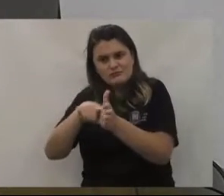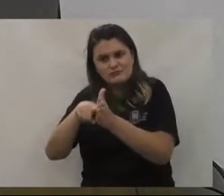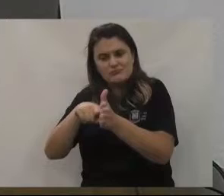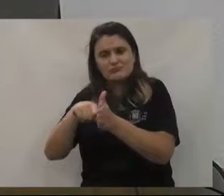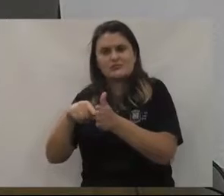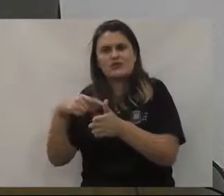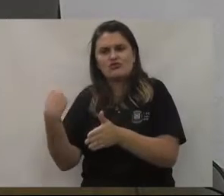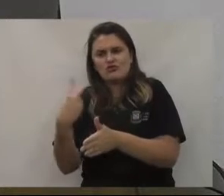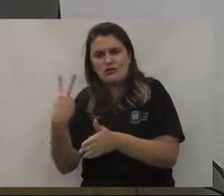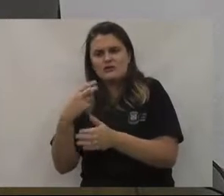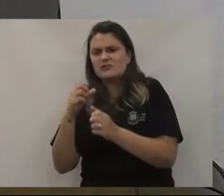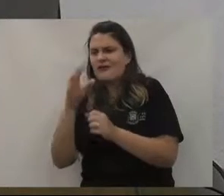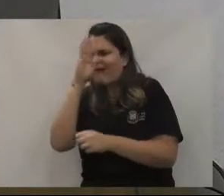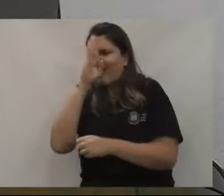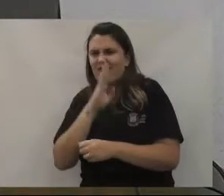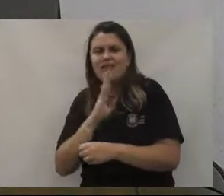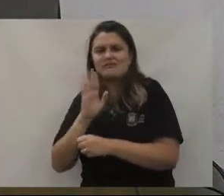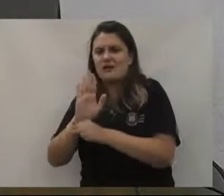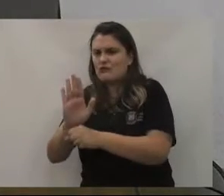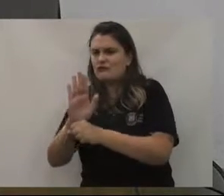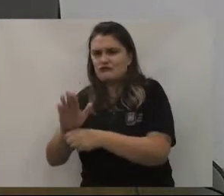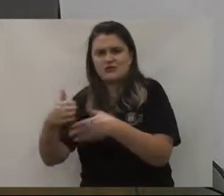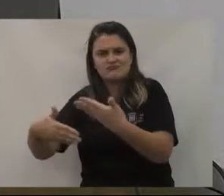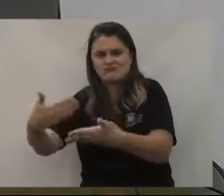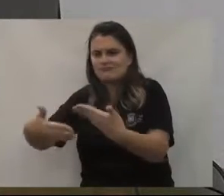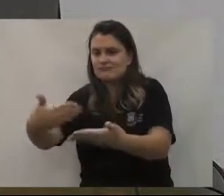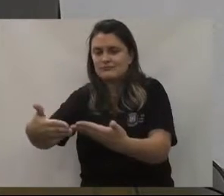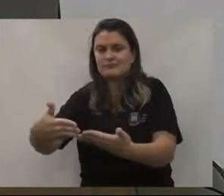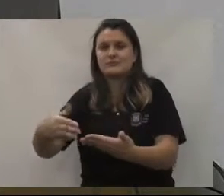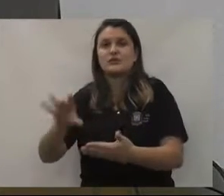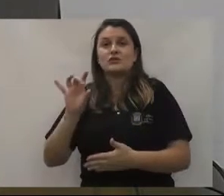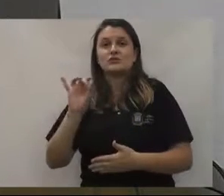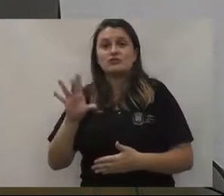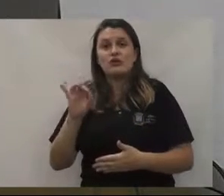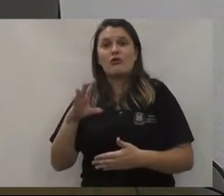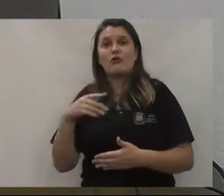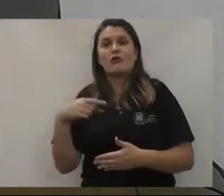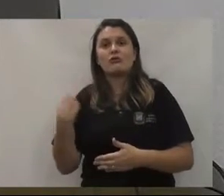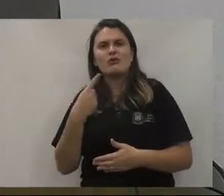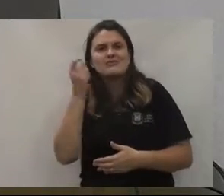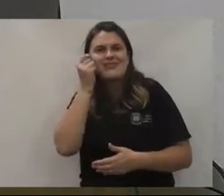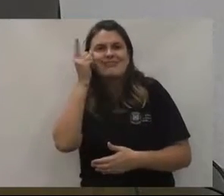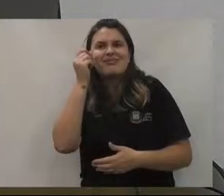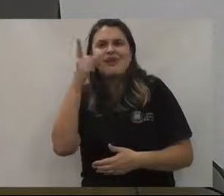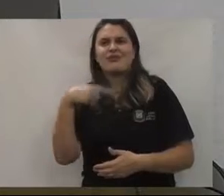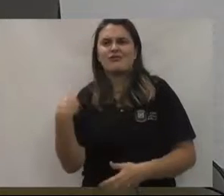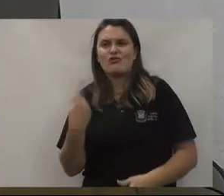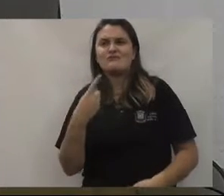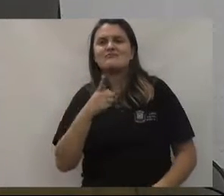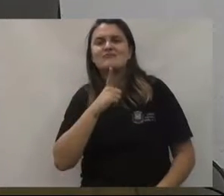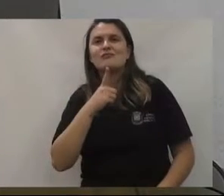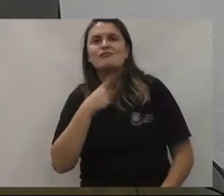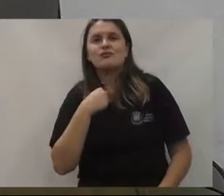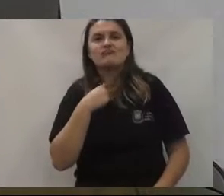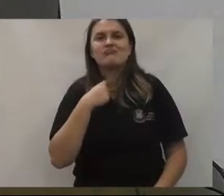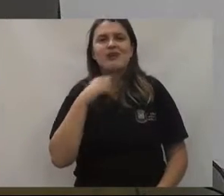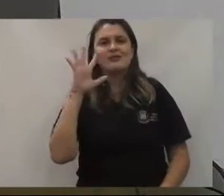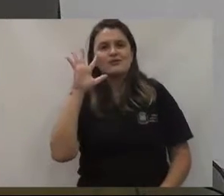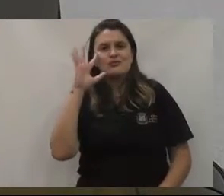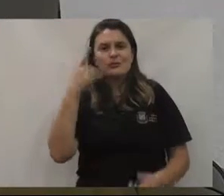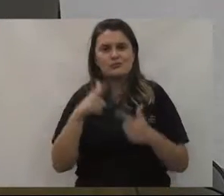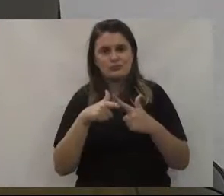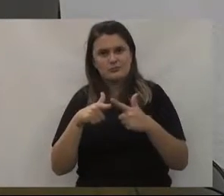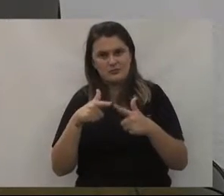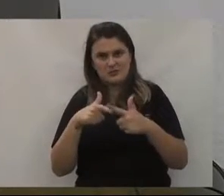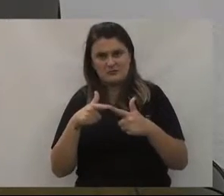acompanhar gratuitamente digamos assim, esse nosso intento, essa nossa vontade de ver essa questão resolvida. E